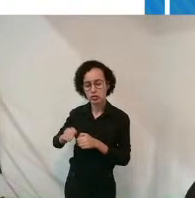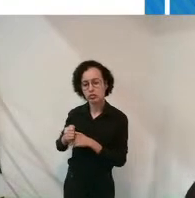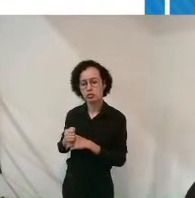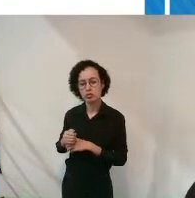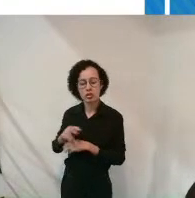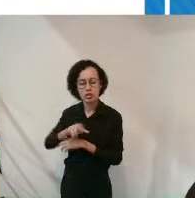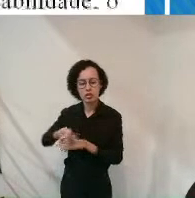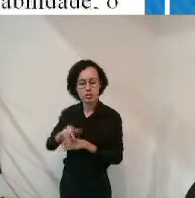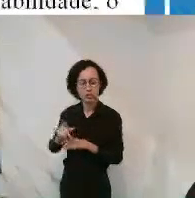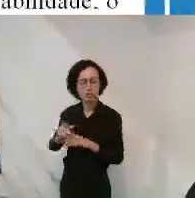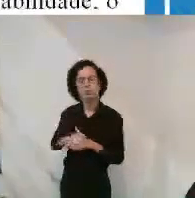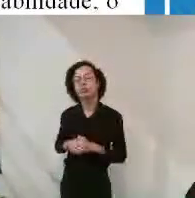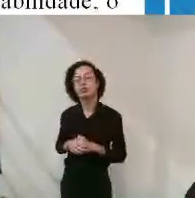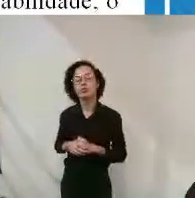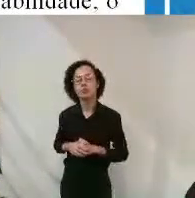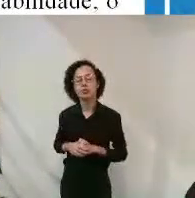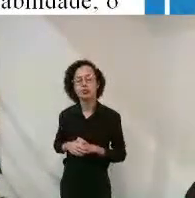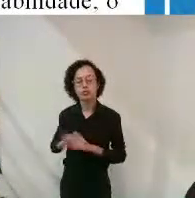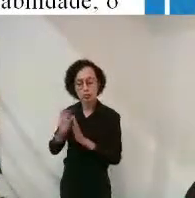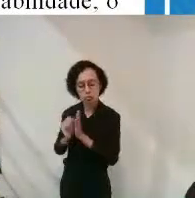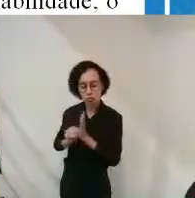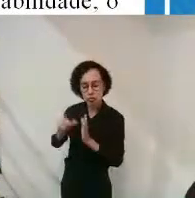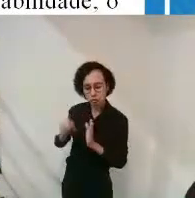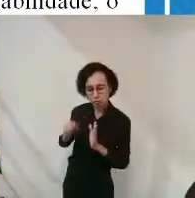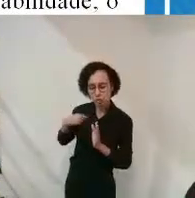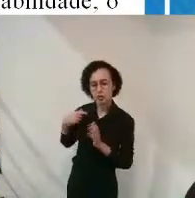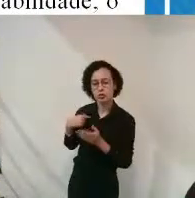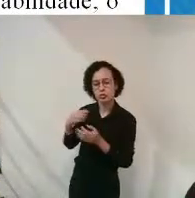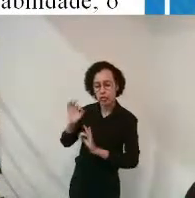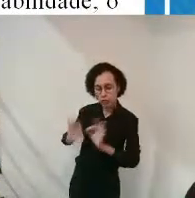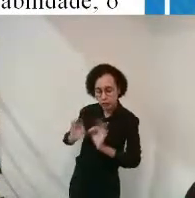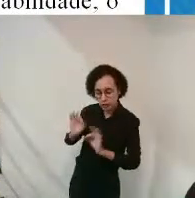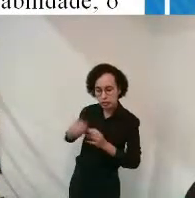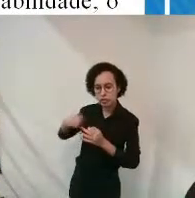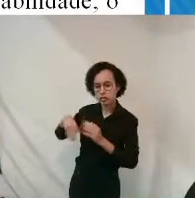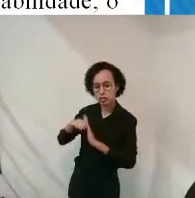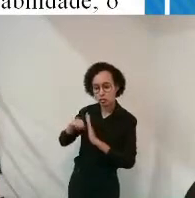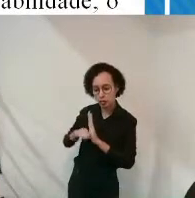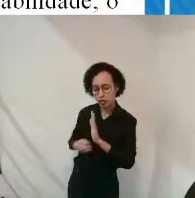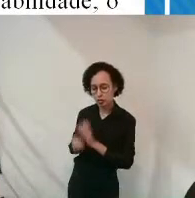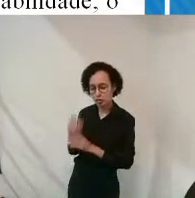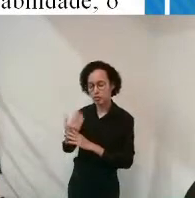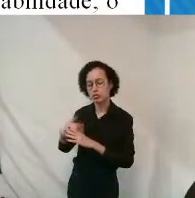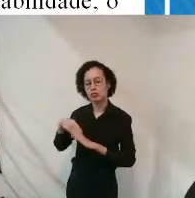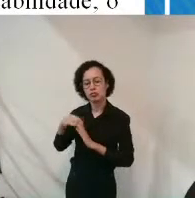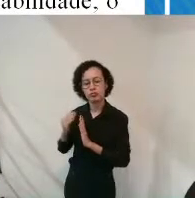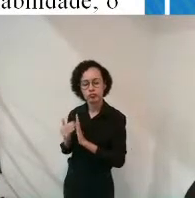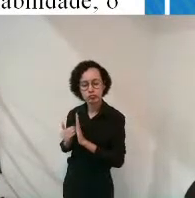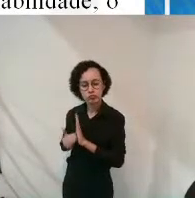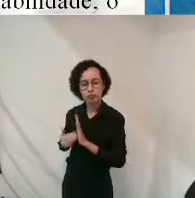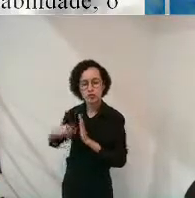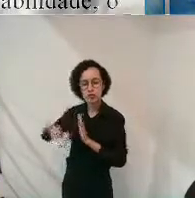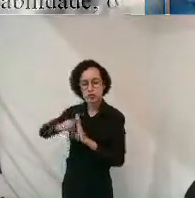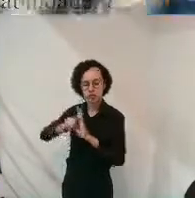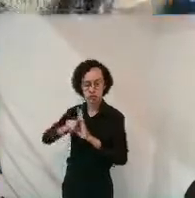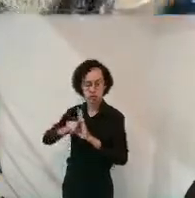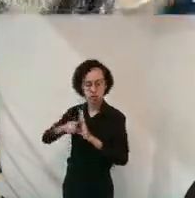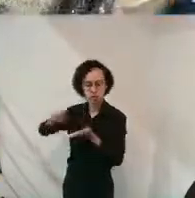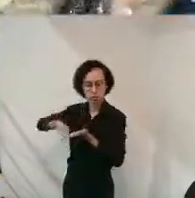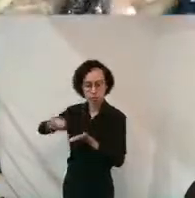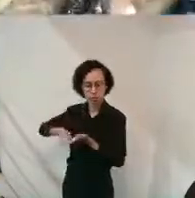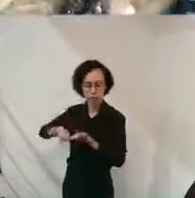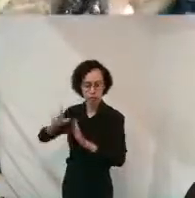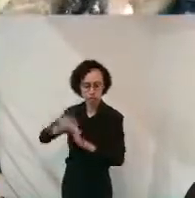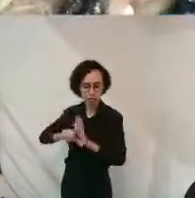de discricionariedade, o conteúdo mínimo, a elaboração, o prazo, as premissas são decorrentes de lei, é uma obrigação